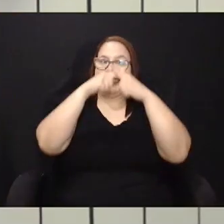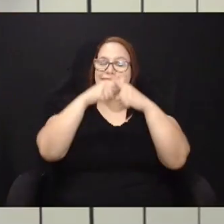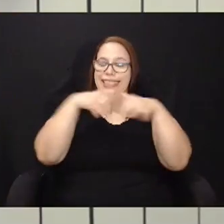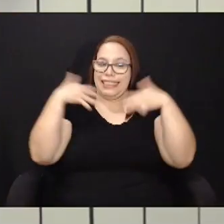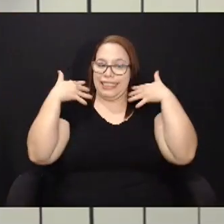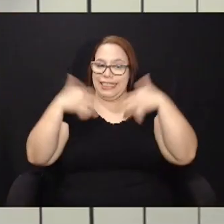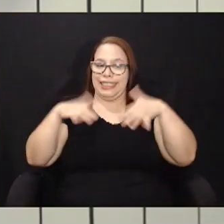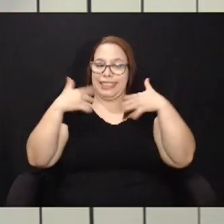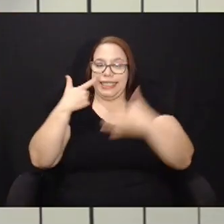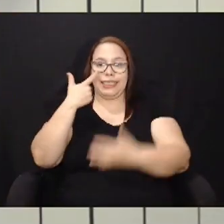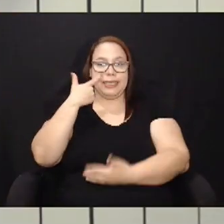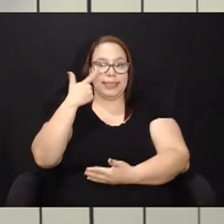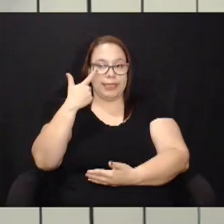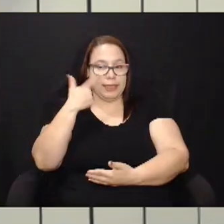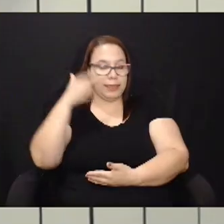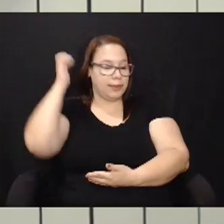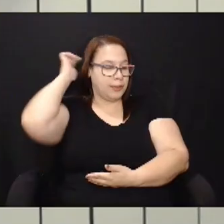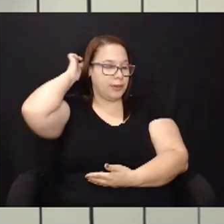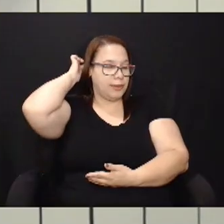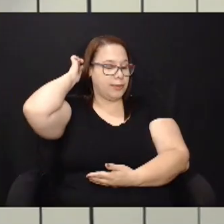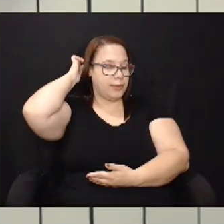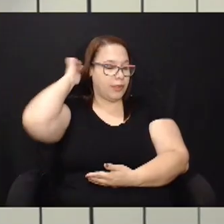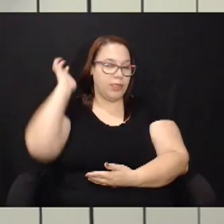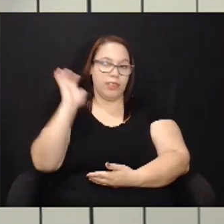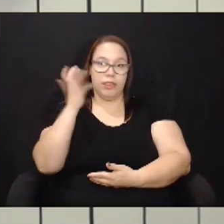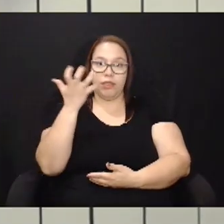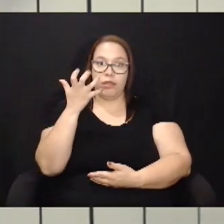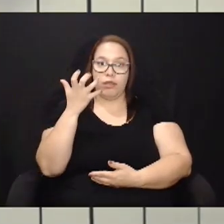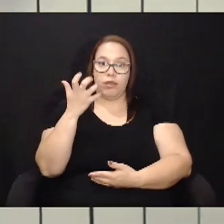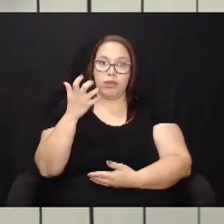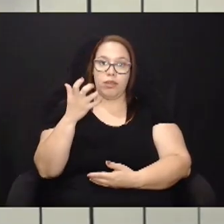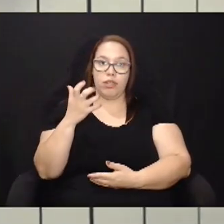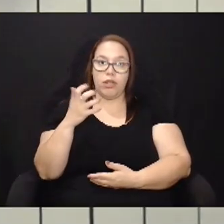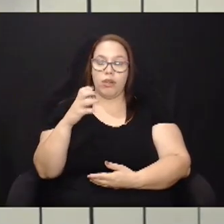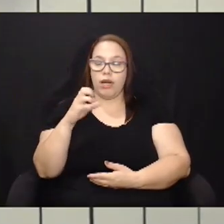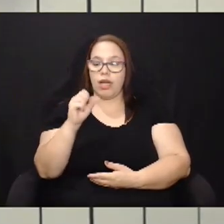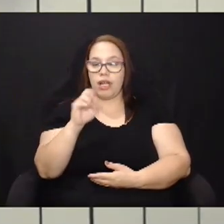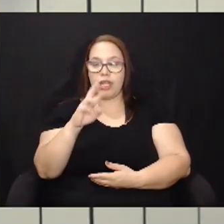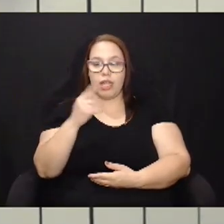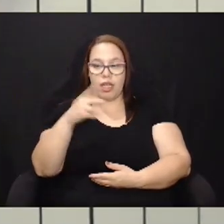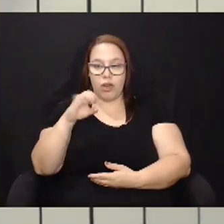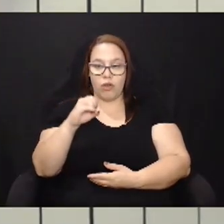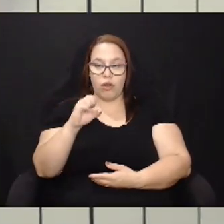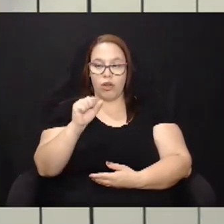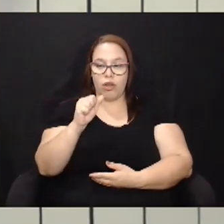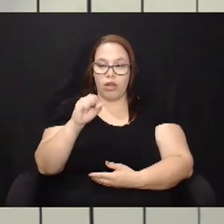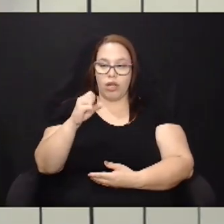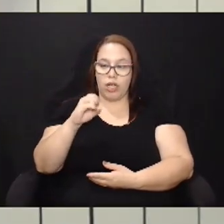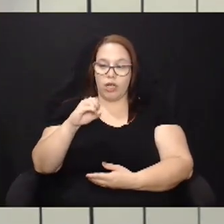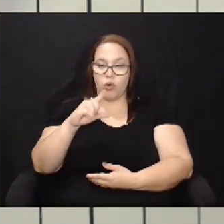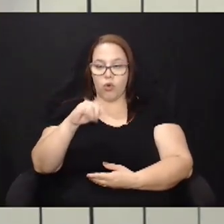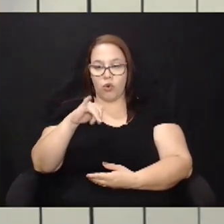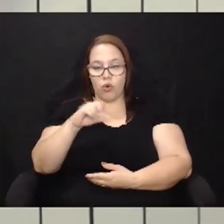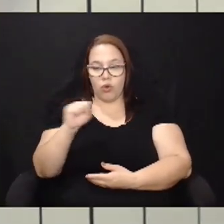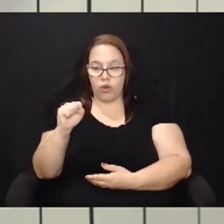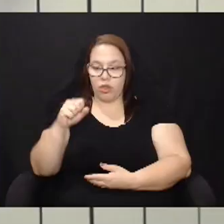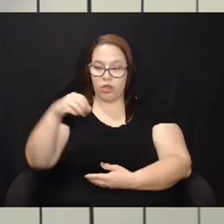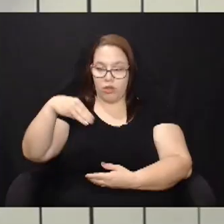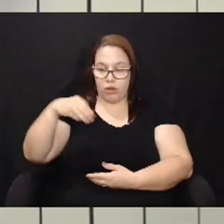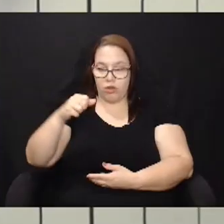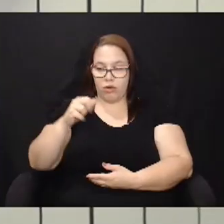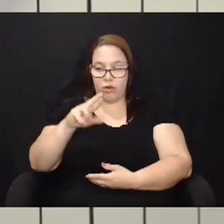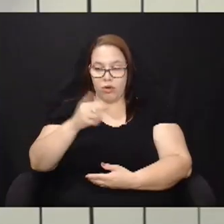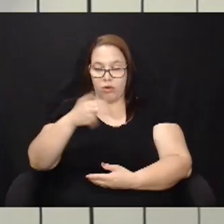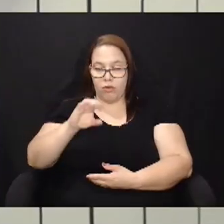essa partida vai acontecer no ginásio Castelinho, lá em São Luís do Maranhão. É algo que a CBV está fazendo, Às